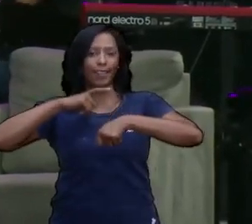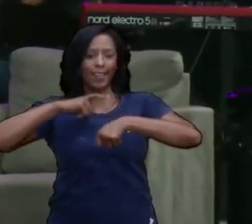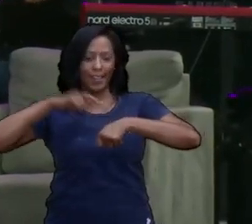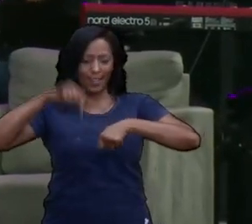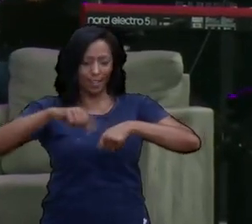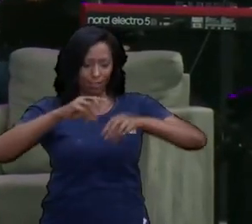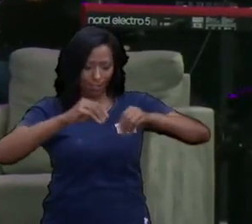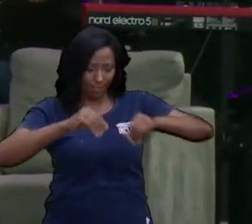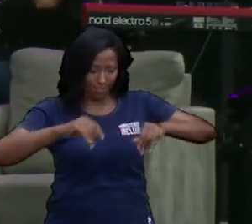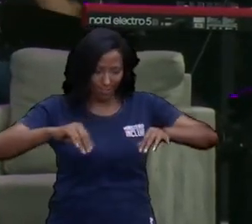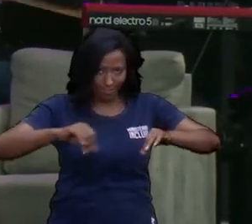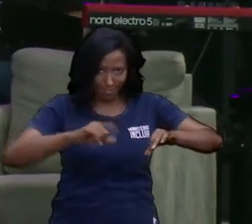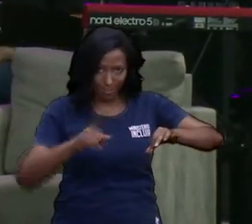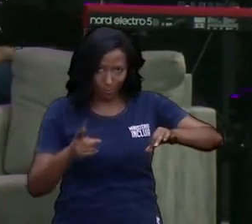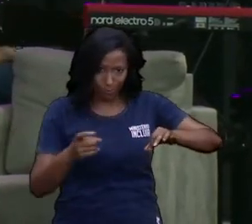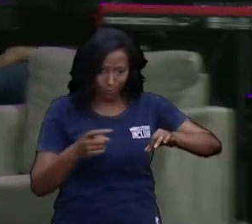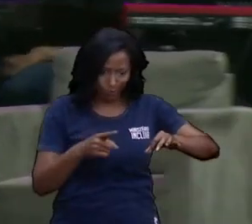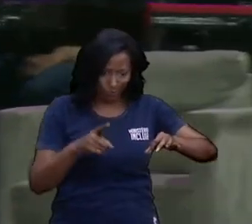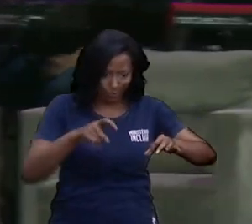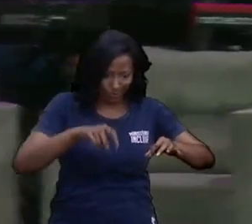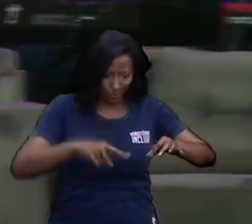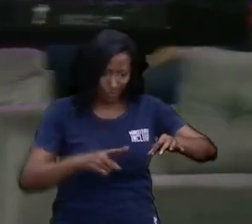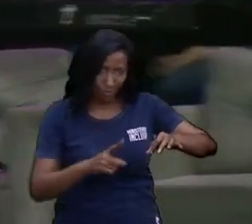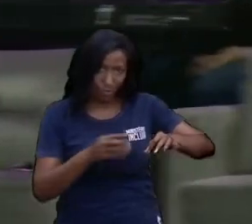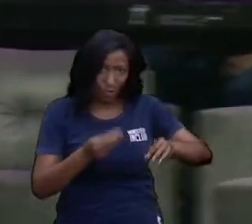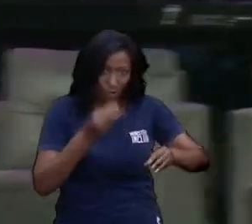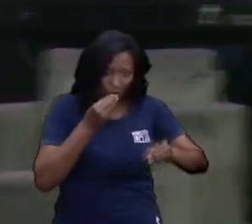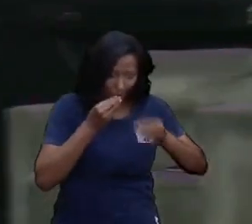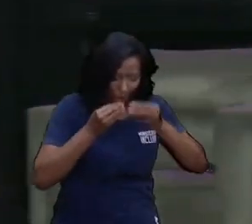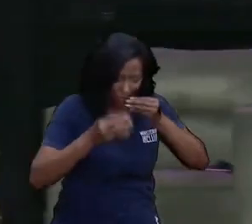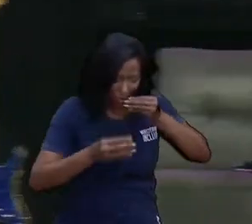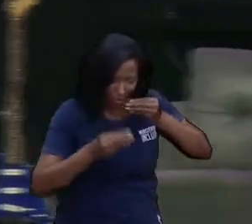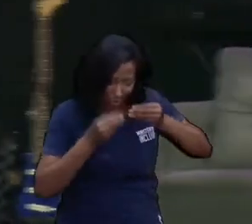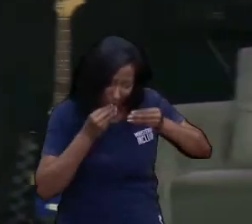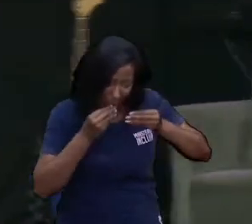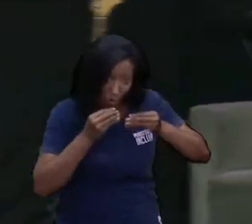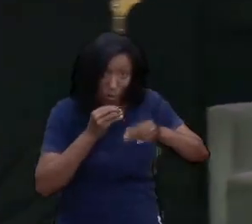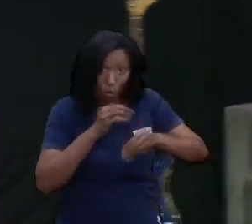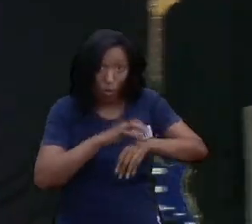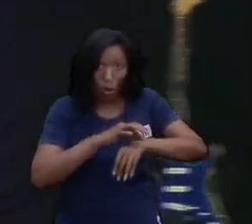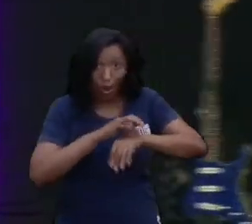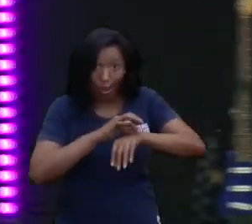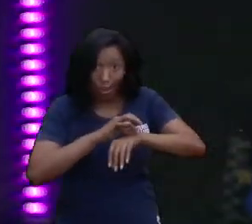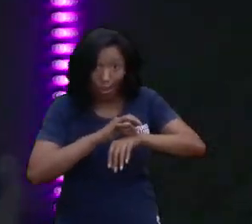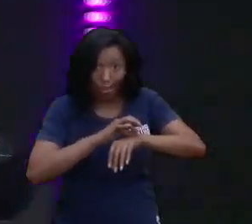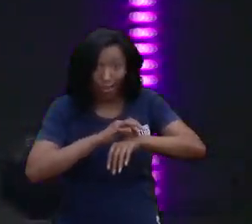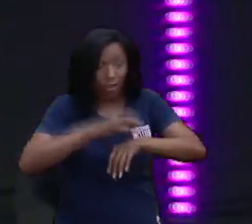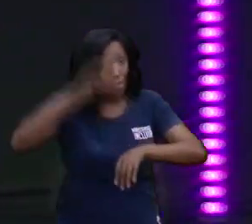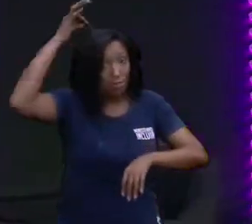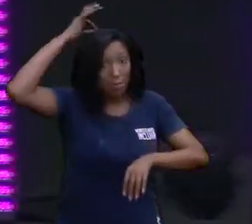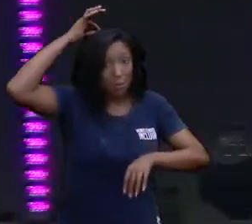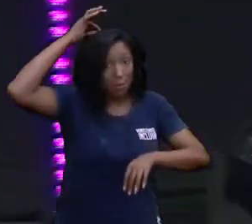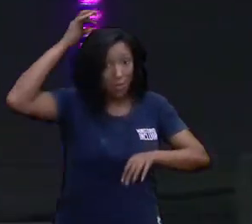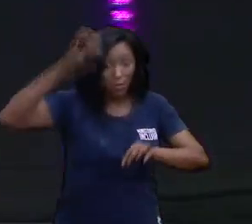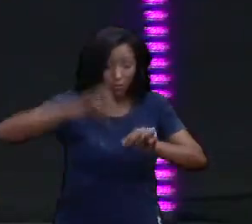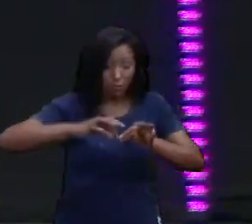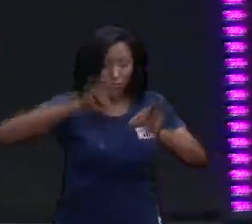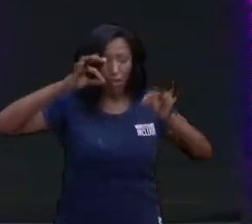carcaça e o Espírito vai para o céu ou para o inferno vai para Deus ou o diabo acabou meu